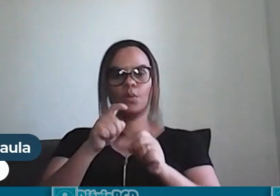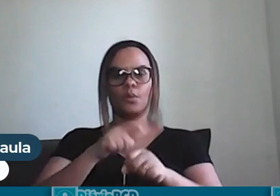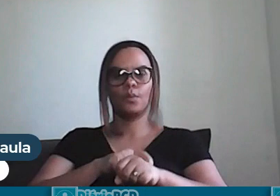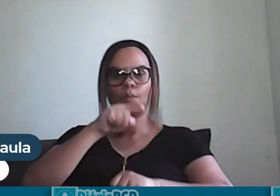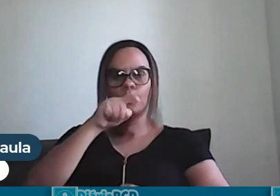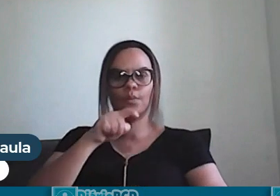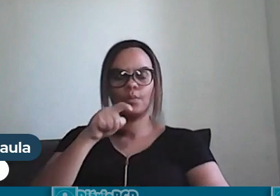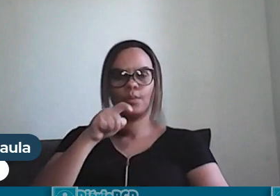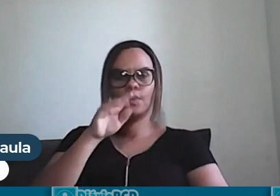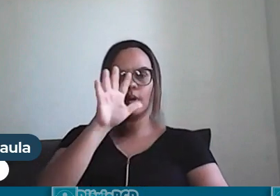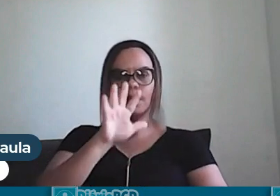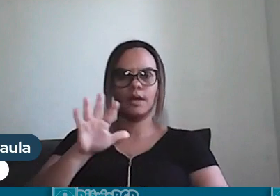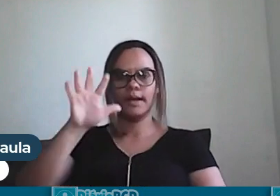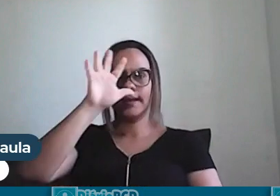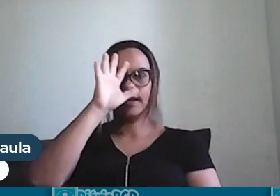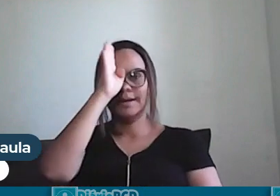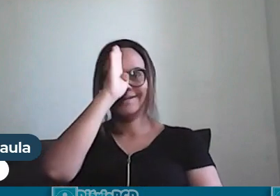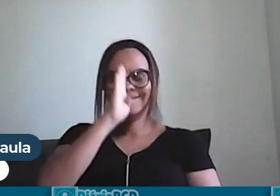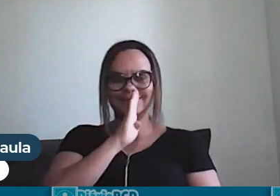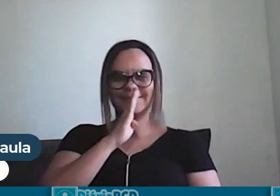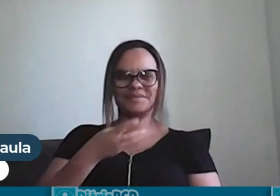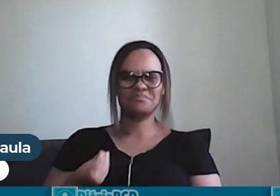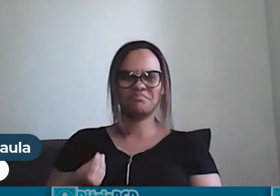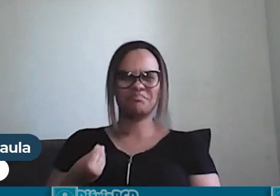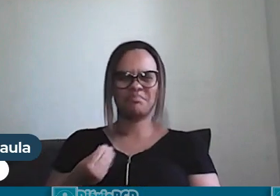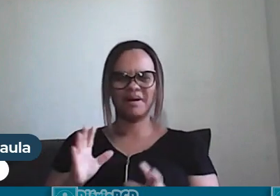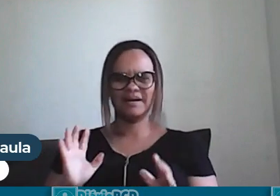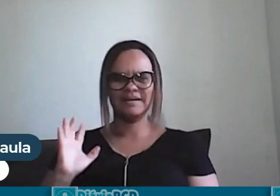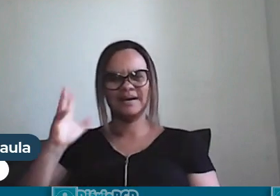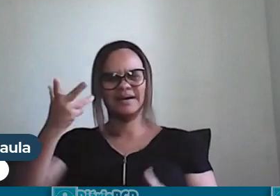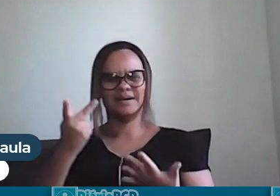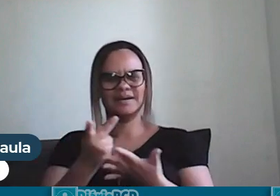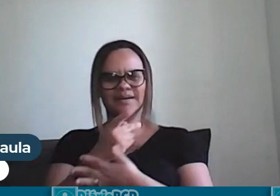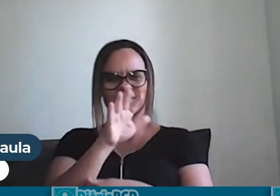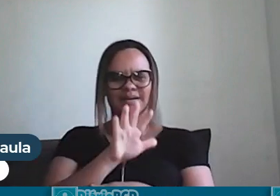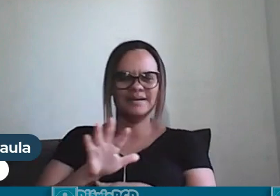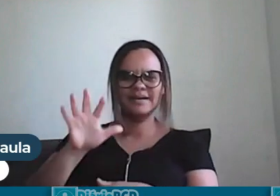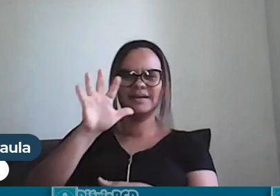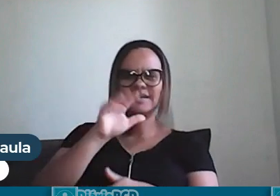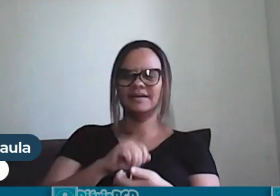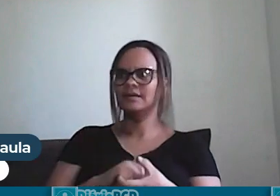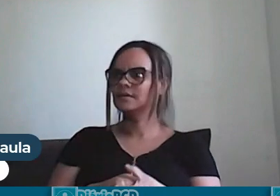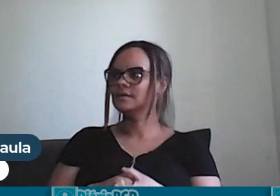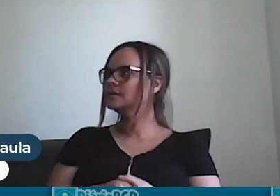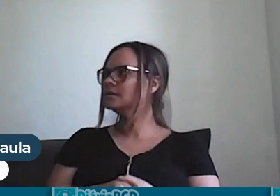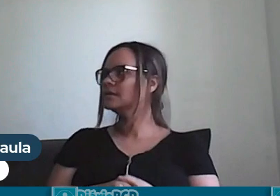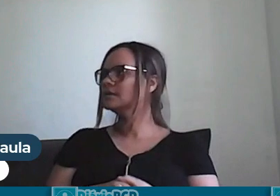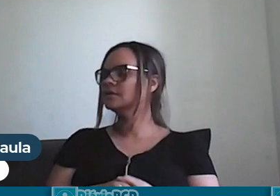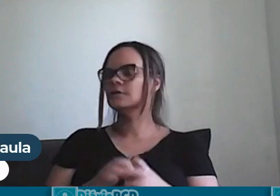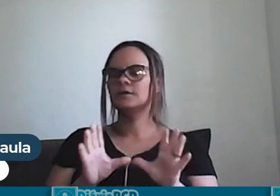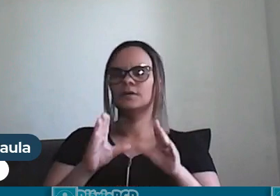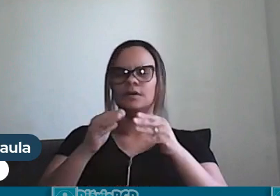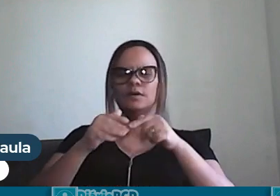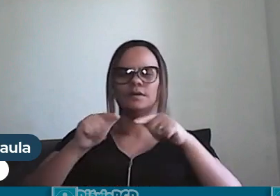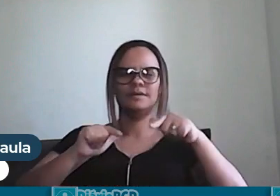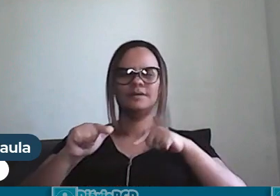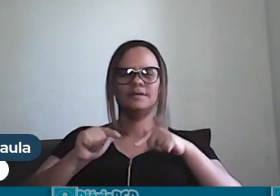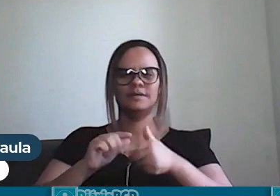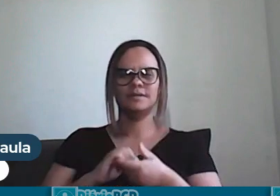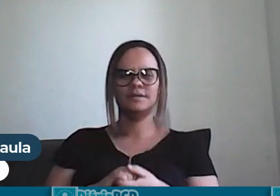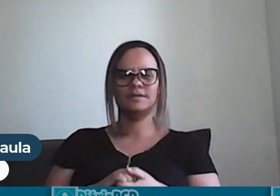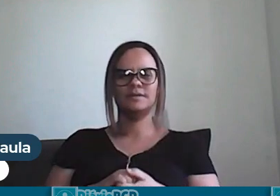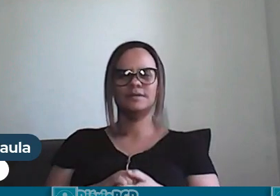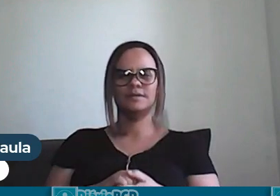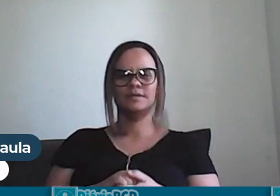Brasil vive, diante desse cenário que nós temos desde 1º de junho dos grupos de trabalho,